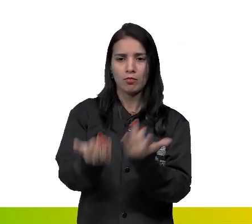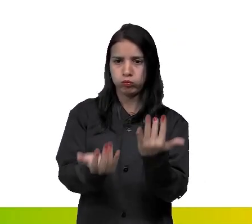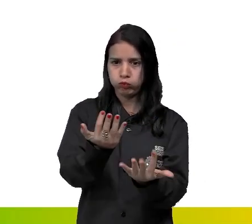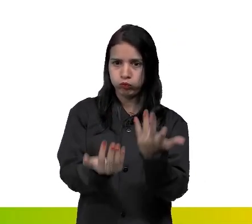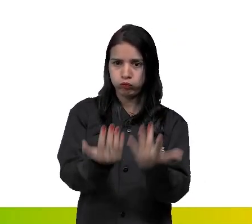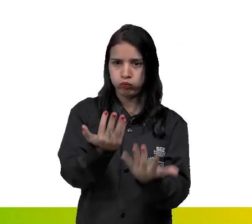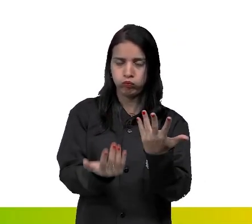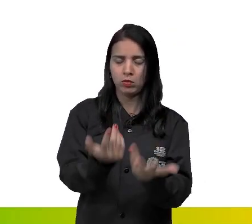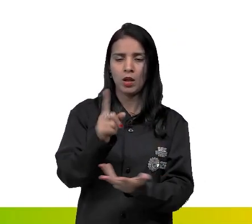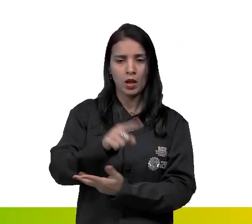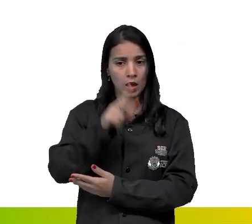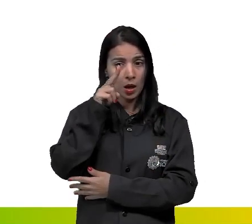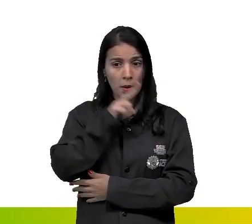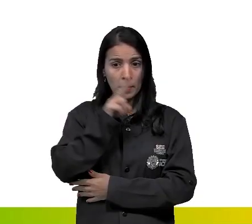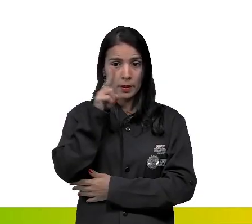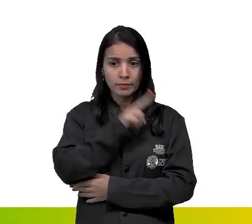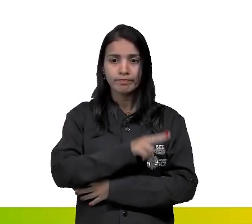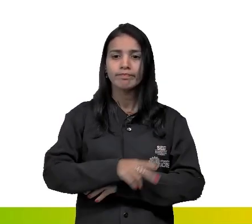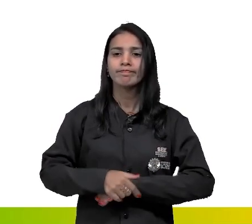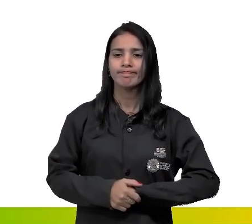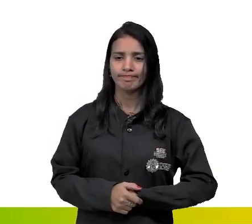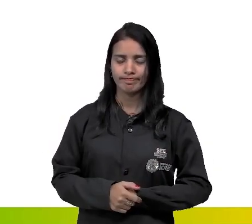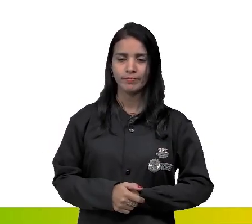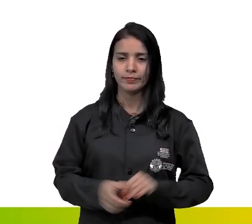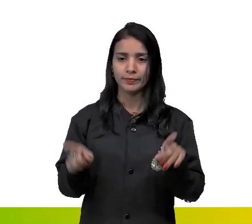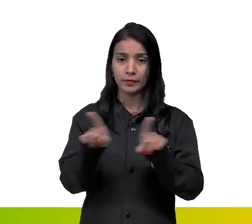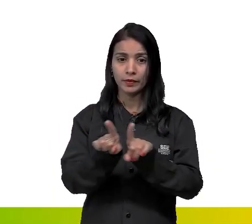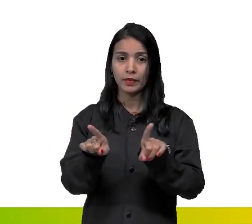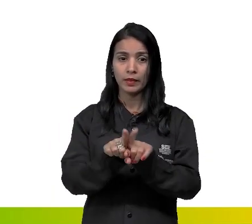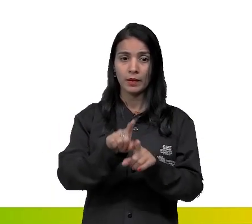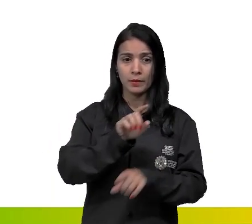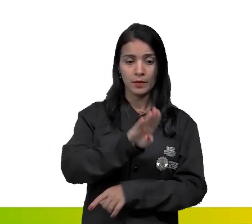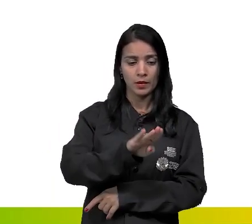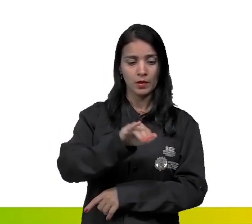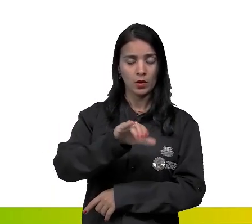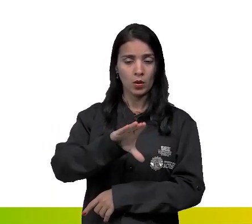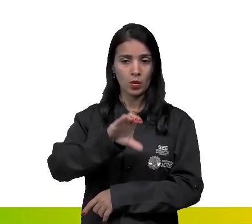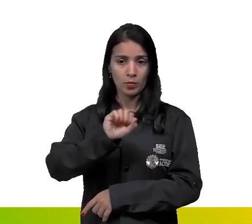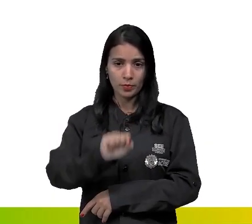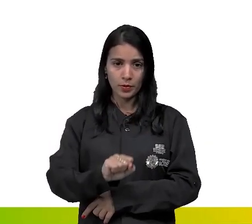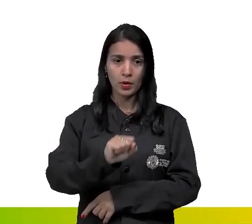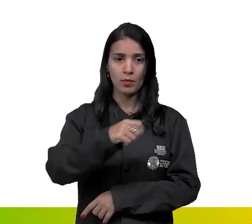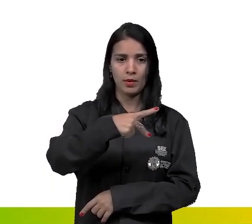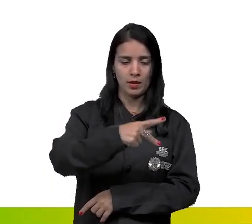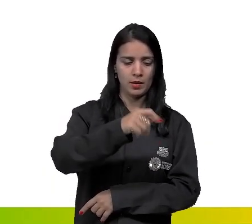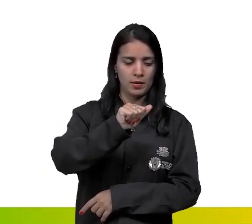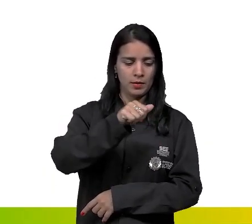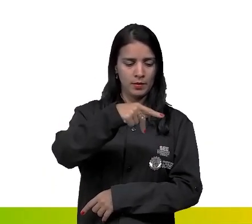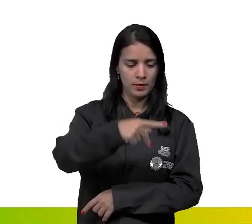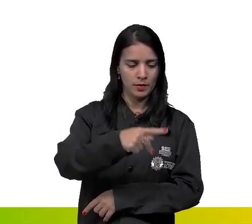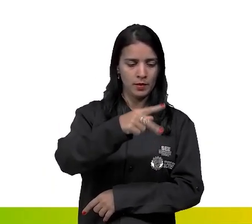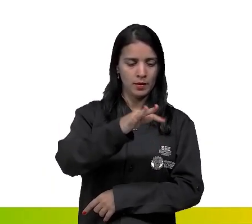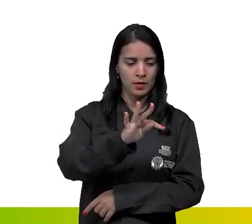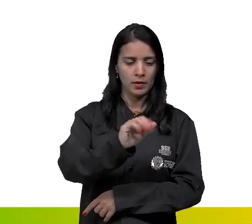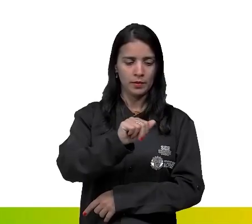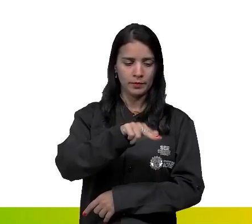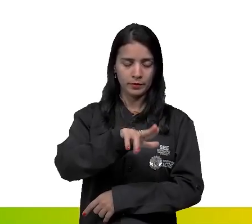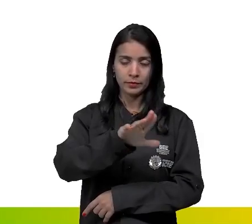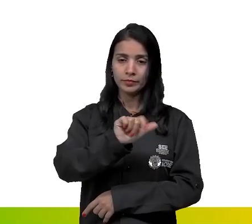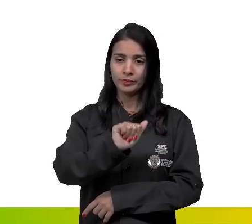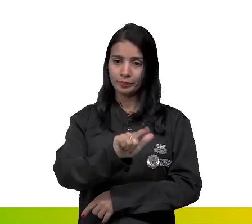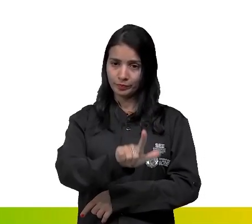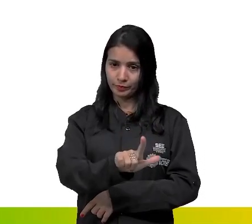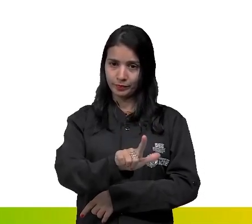do bioma Pantanal. Aqui embaixo, logo abaixo do bioma Amazônia, a gente tem o bioma